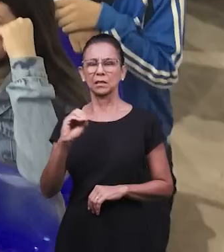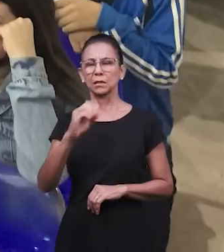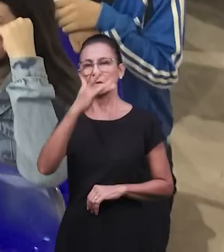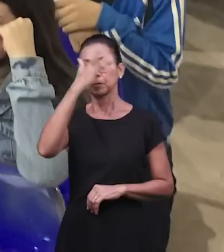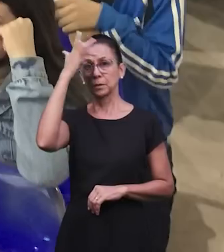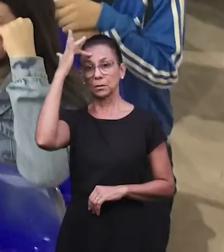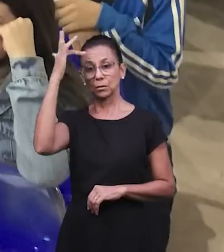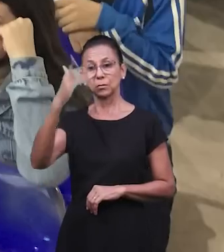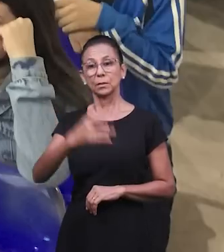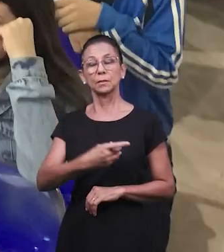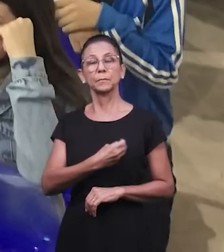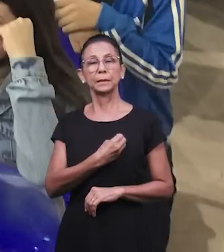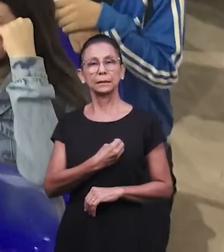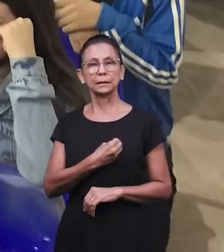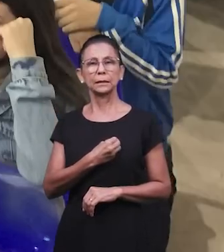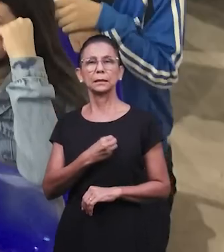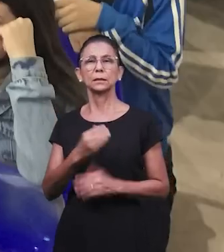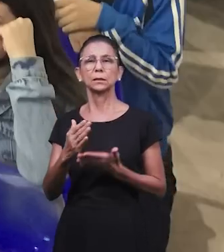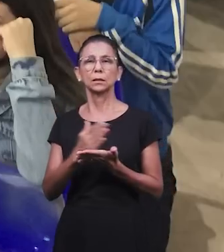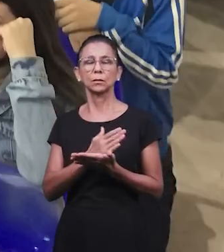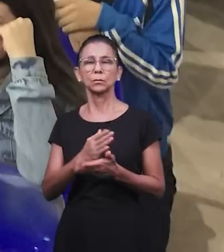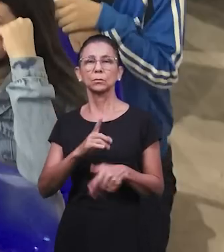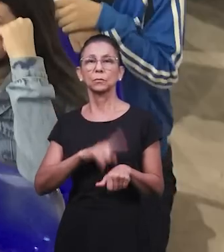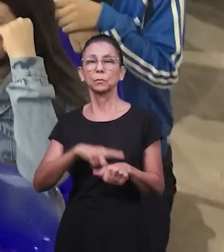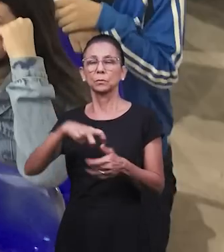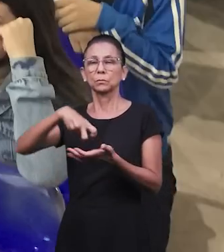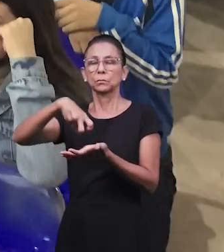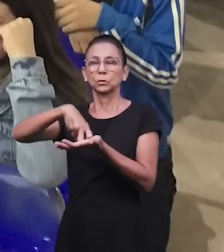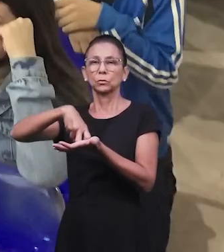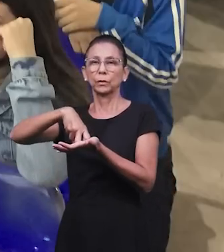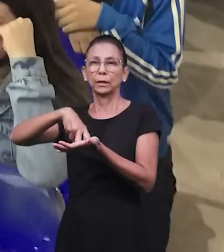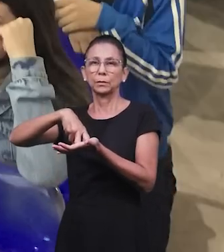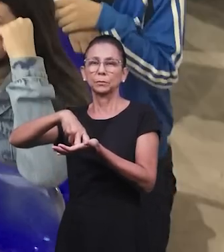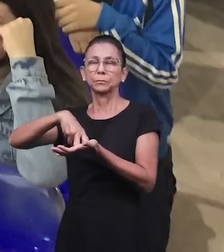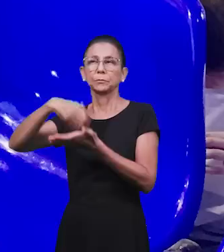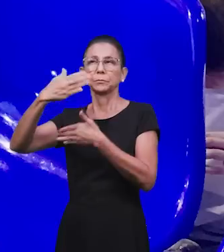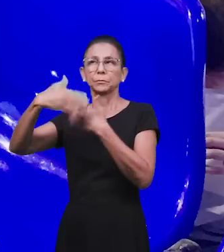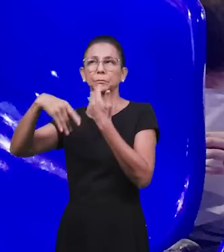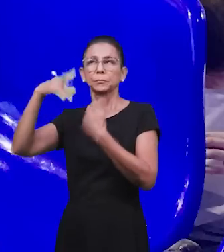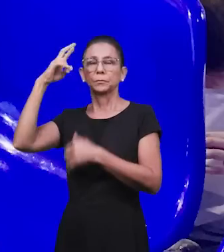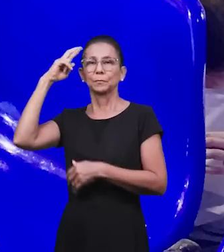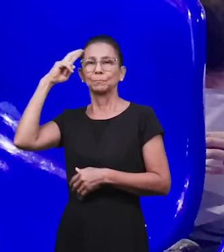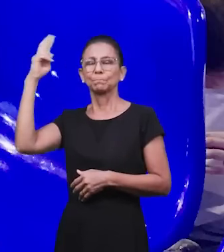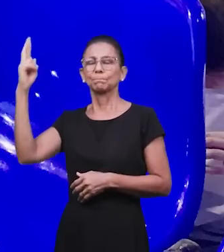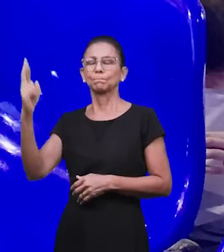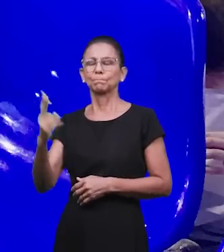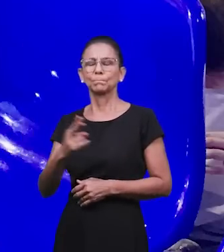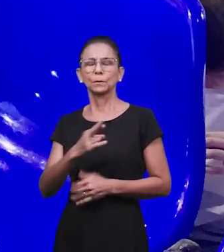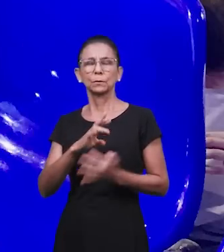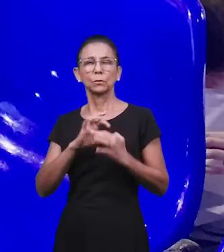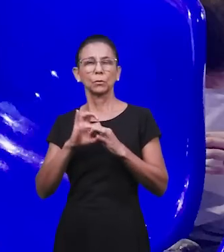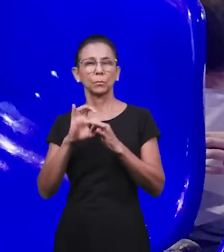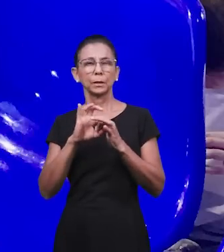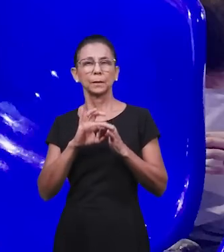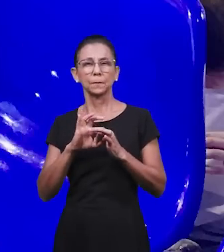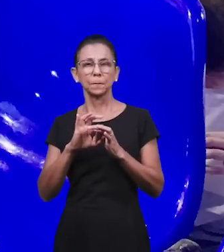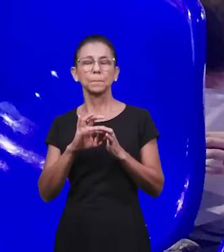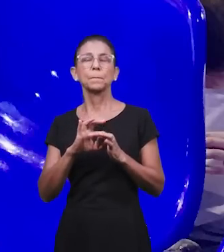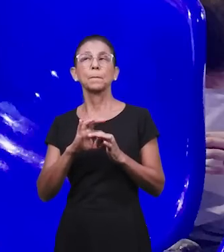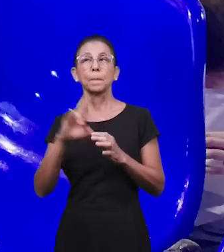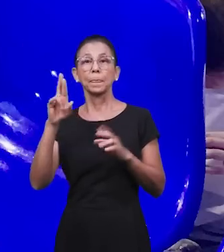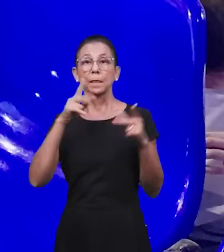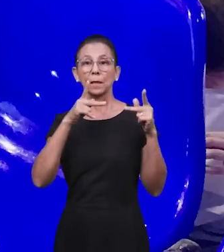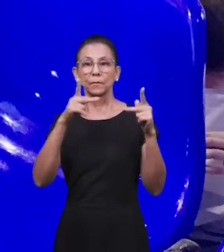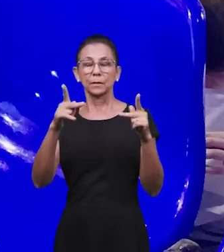puderam passar alguns momentos de joelhos aos pés do Senhor. Houve um quebrantamento muito grande e o Senhor visitou